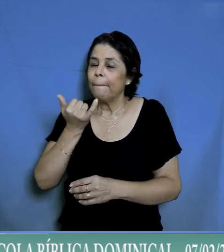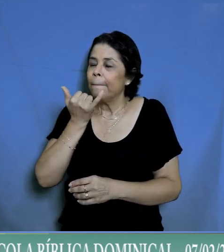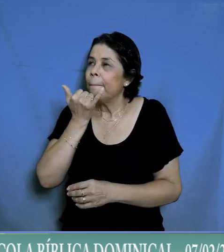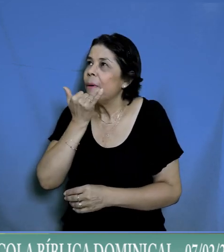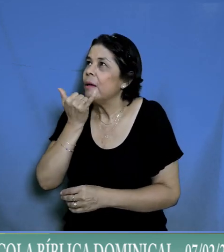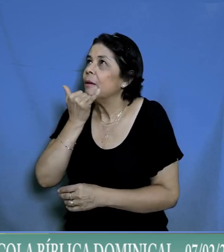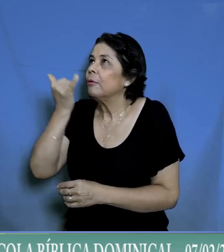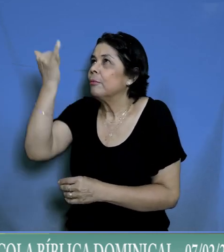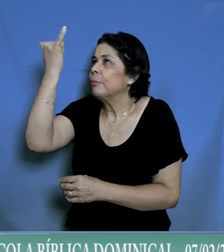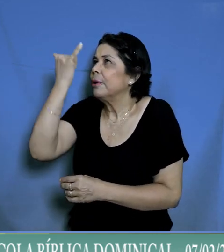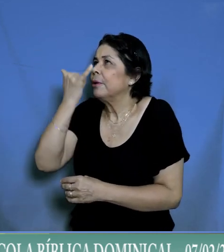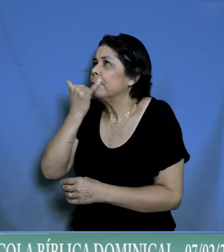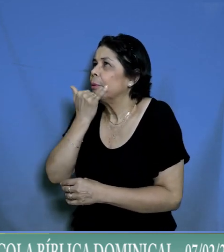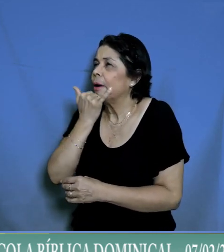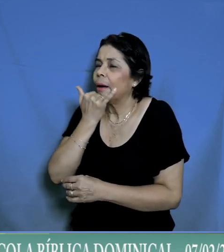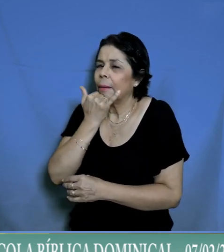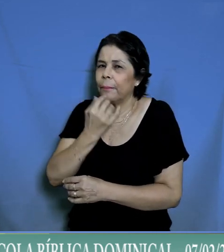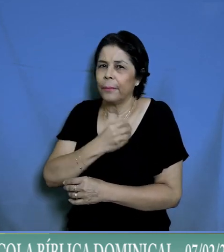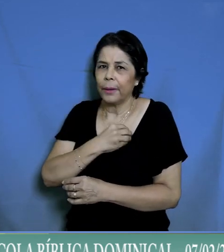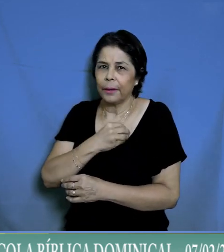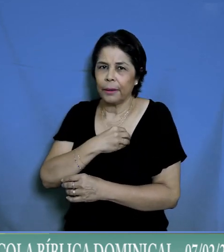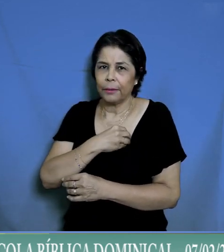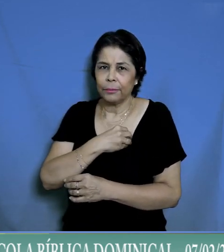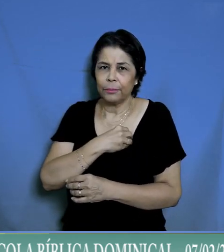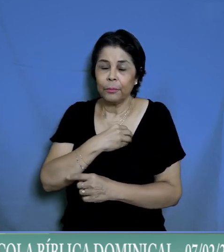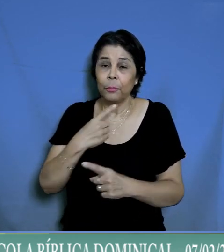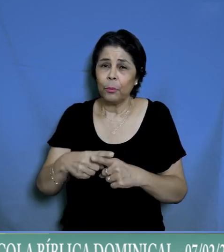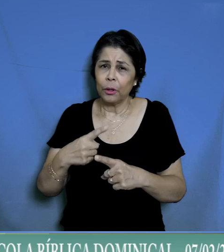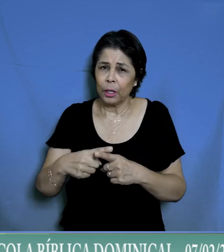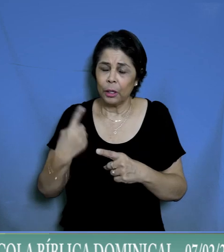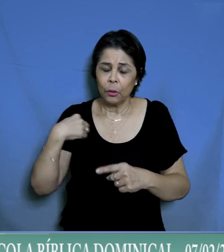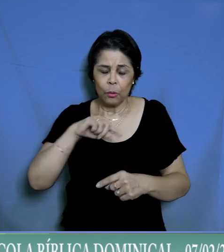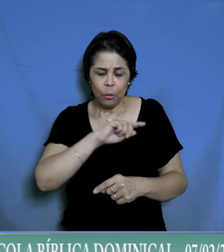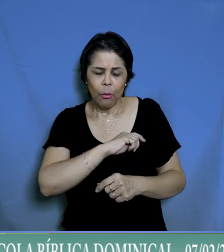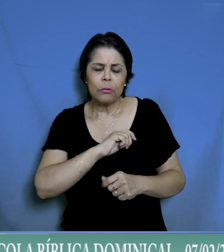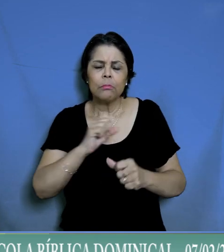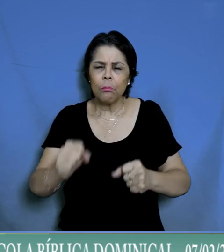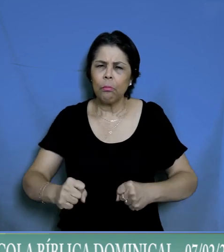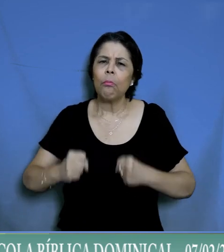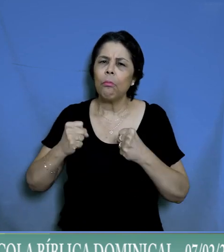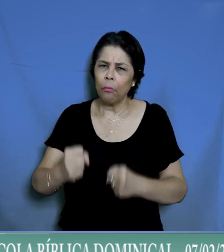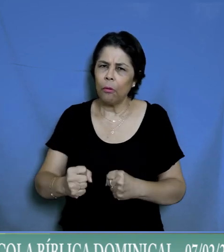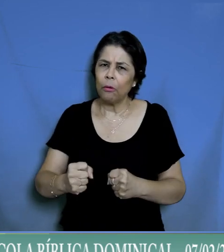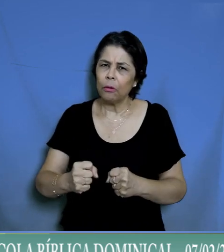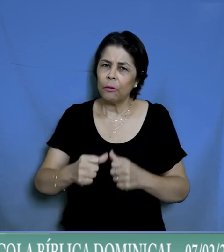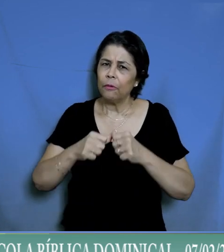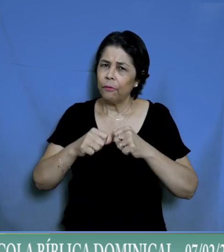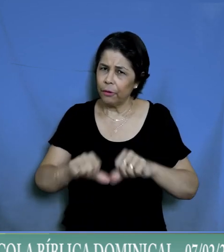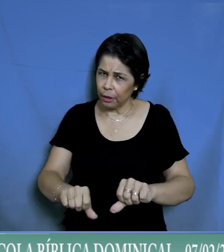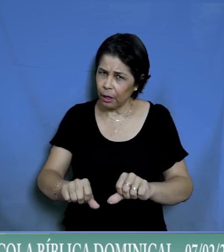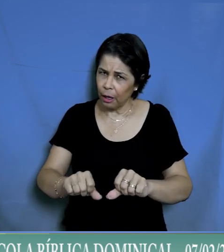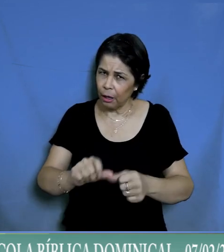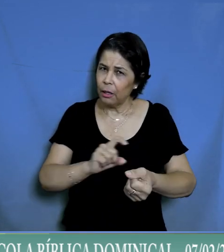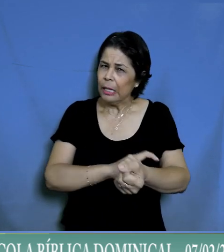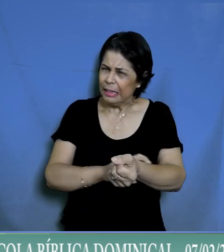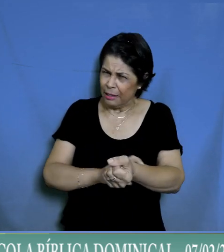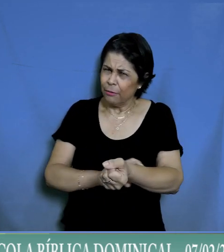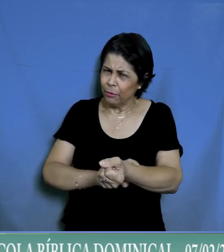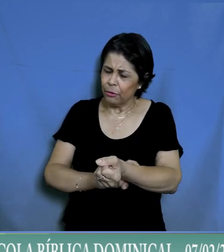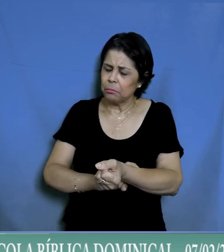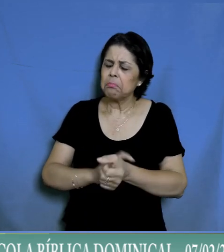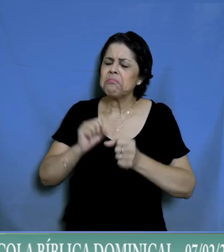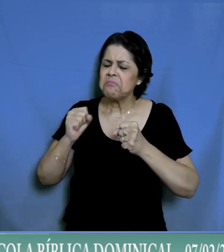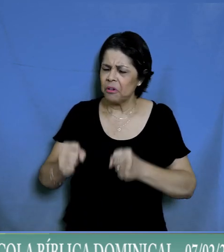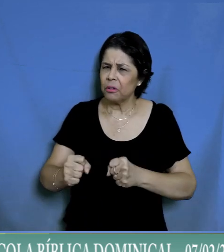uma cidade, dentro de um estado, de um país, como cidadão também da terra. Aquele que furtava, não furtes